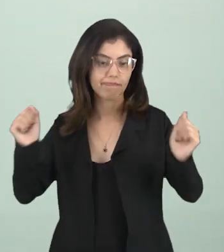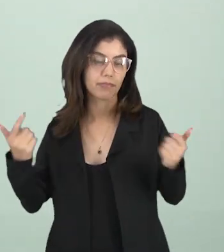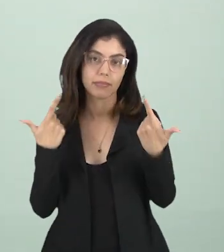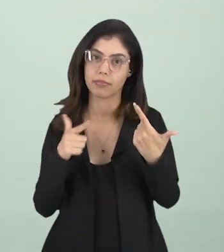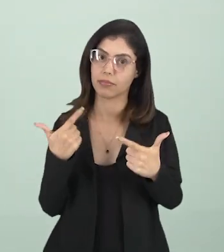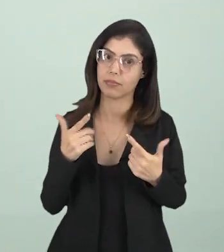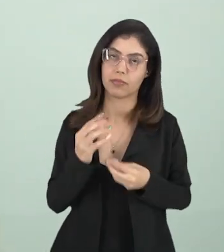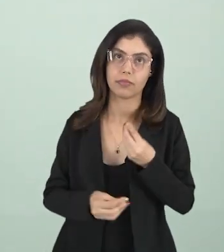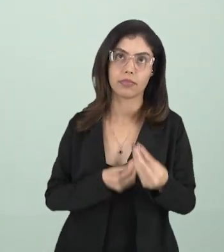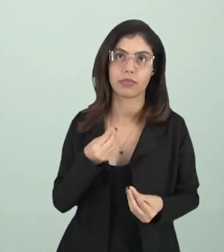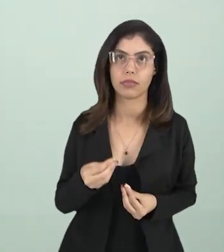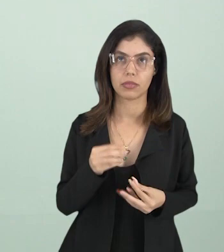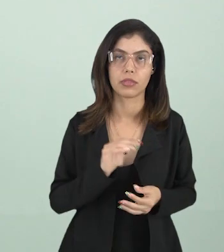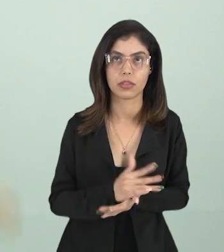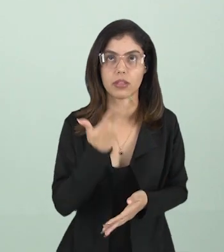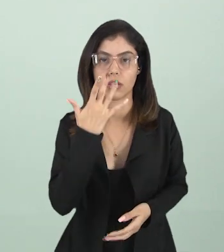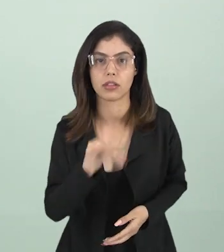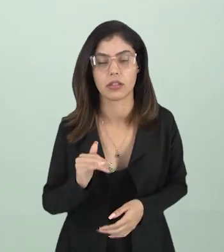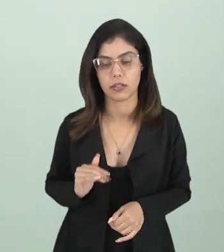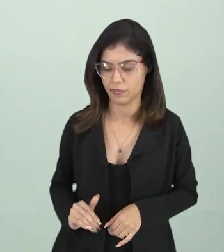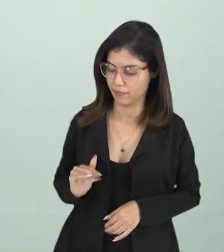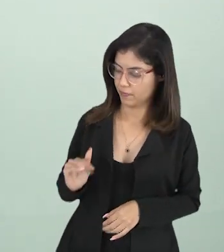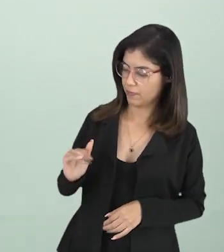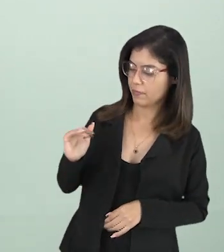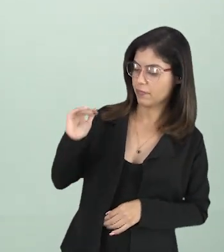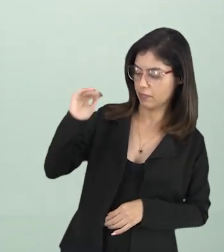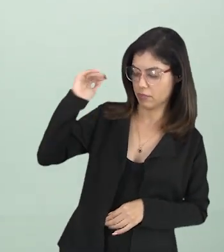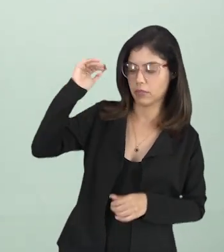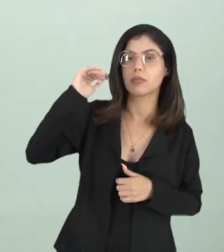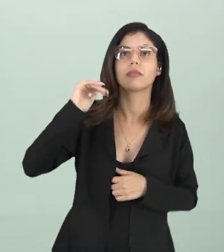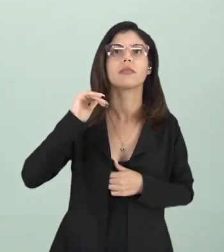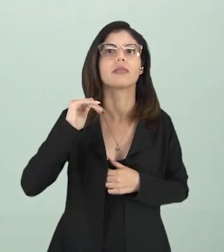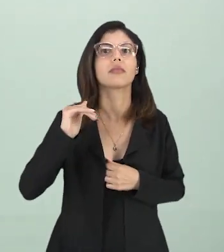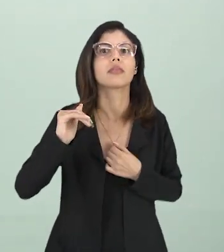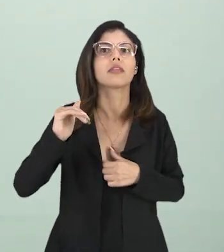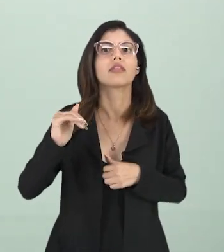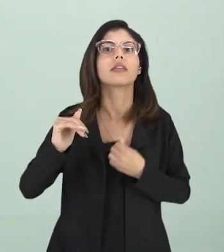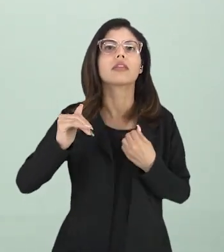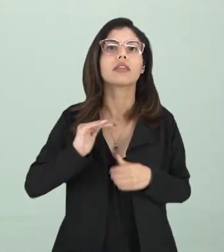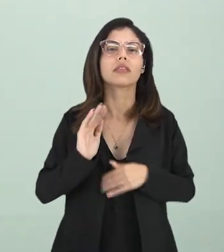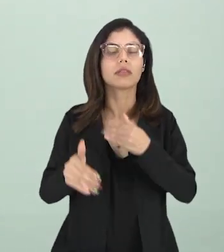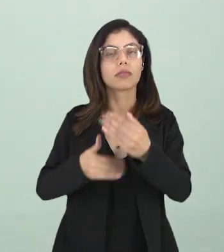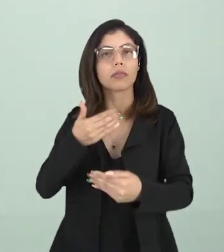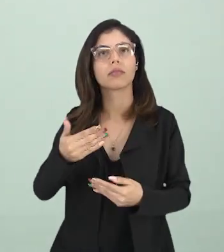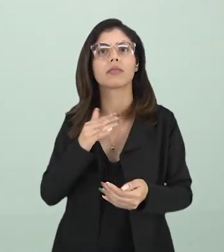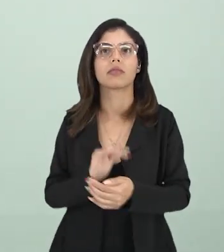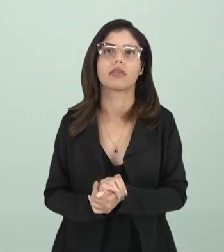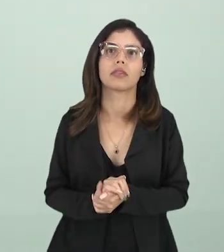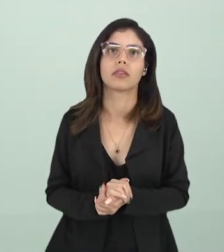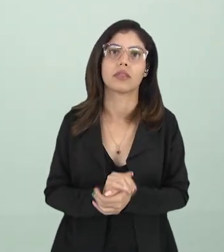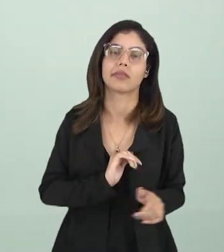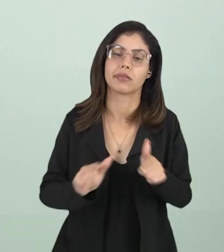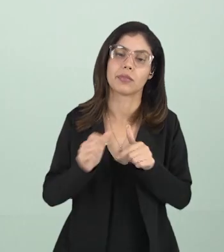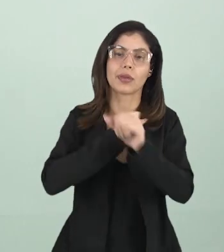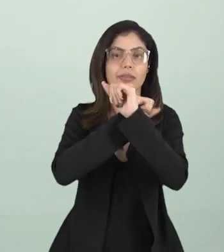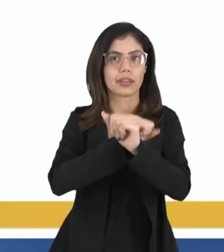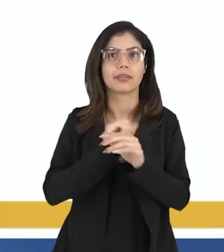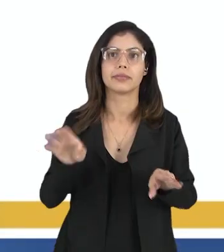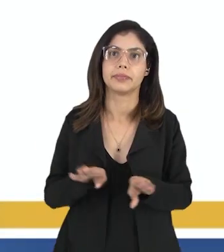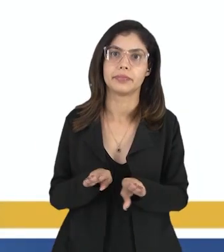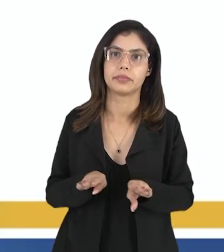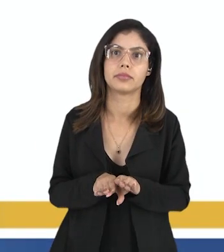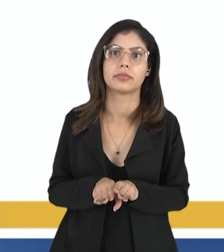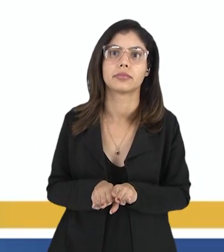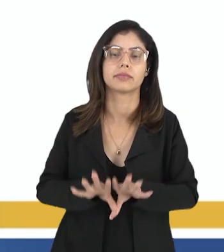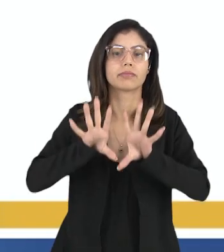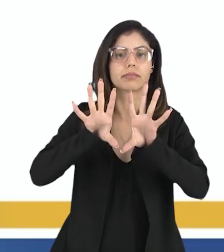isso fazia com que a criança crescesse perto da mãe e desenvolvesse também trabalhos aí como trabalho escravo, né? Ficava